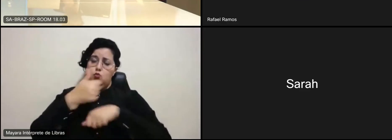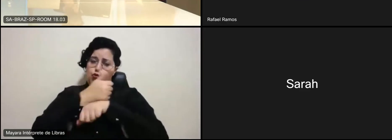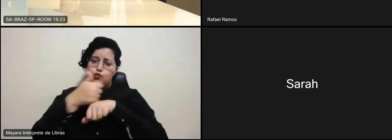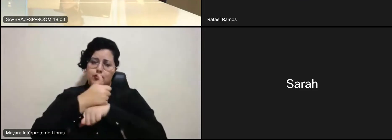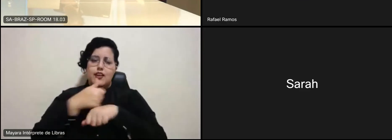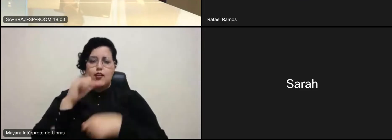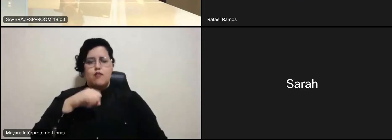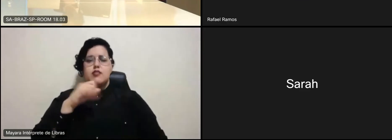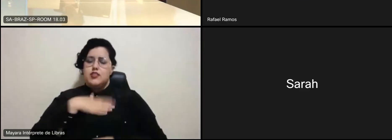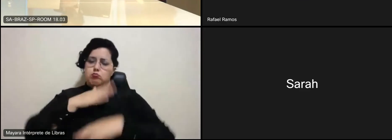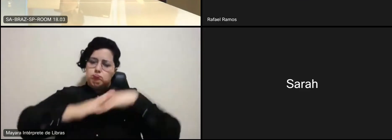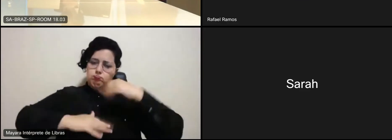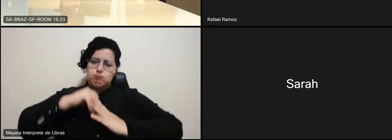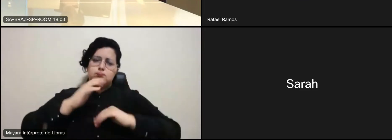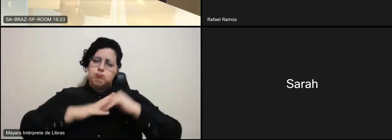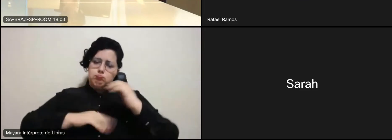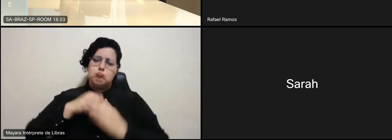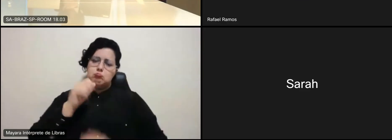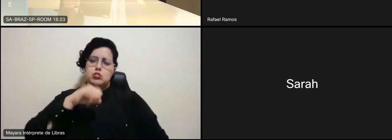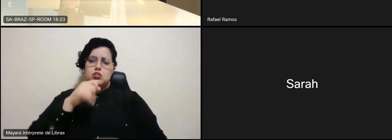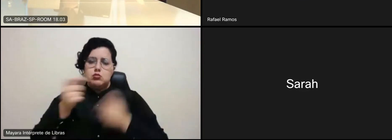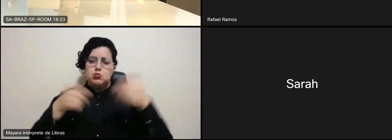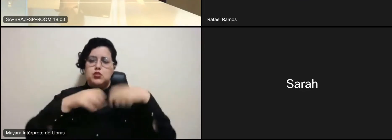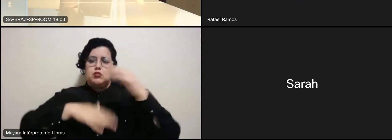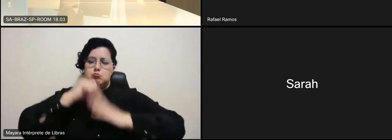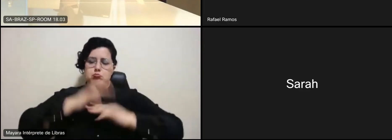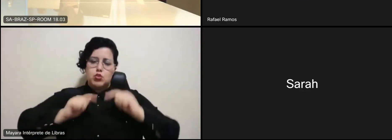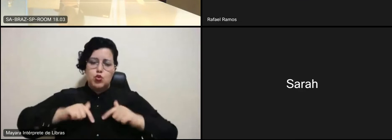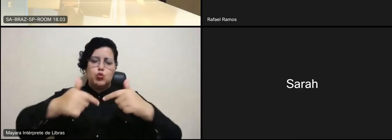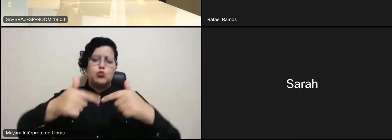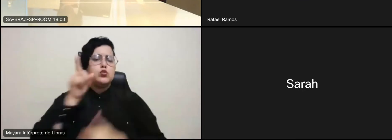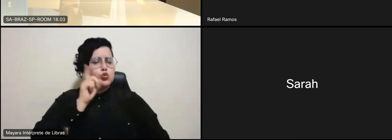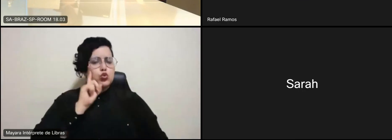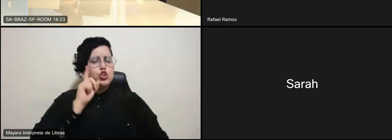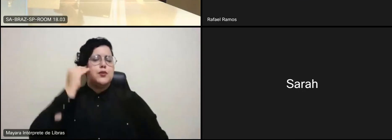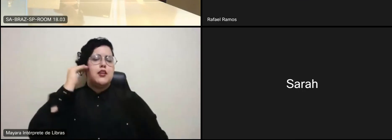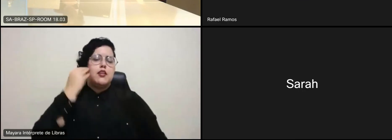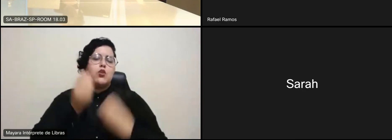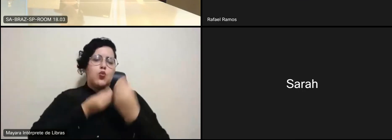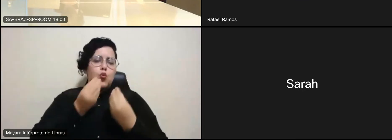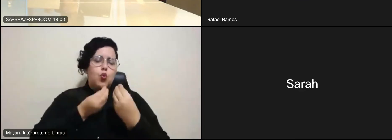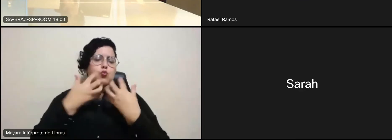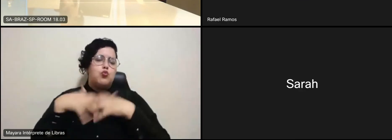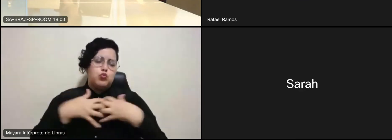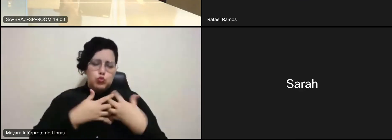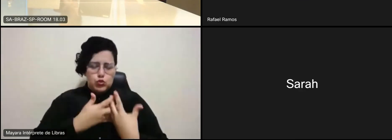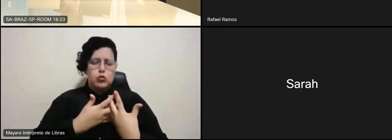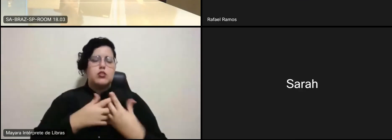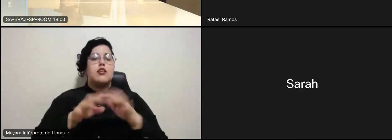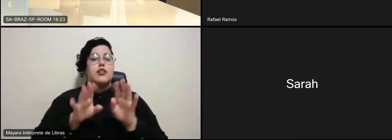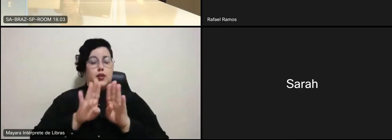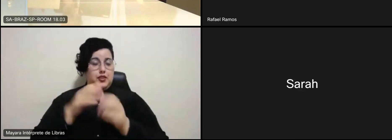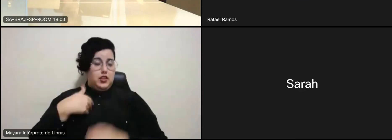nossas habilidades, né, profissionais, que a gente batalha diariamente para entender, compreender. E certa vez estava no meu